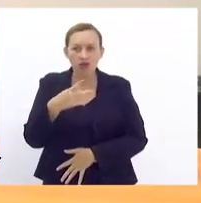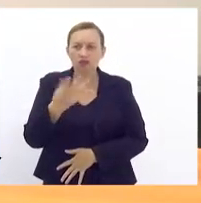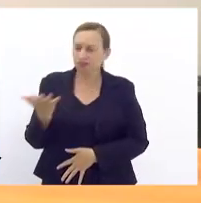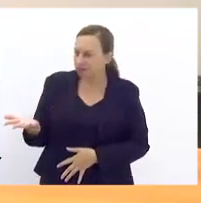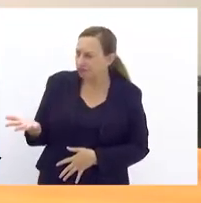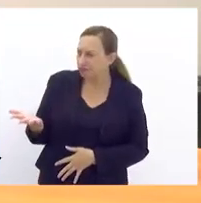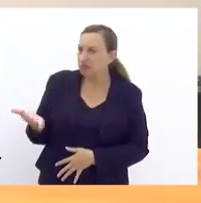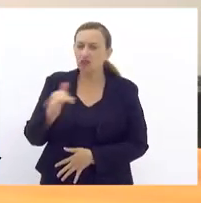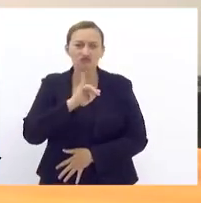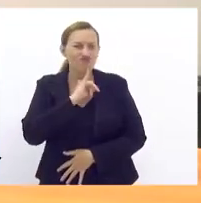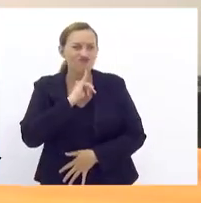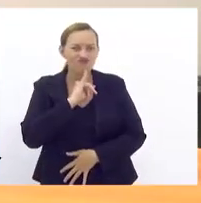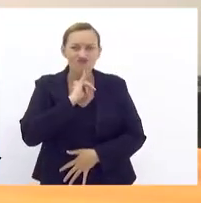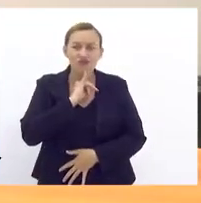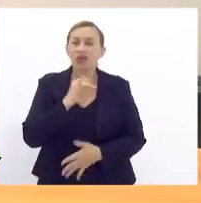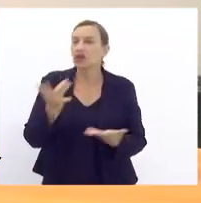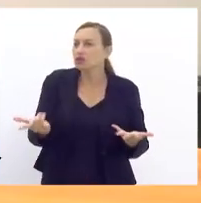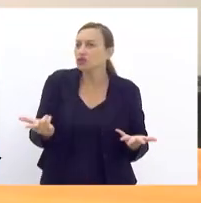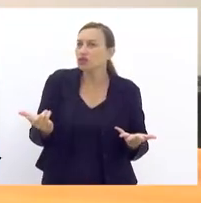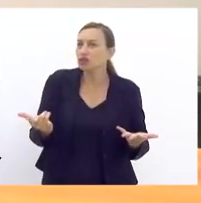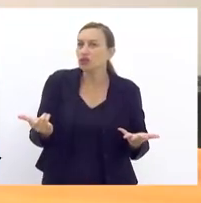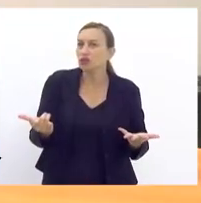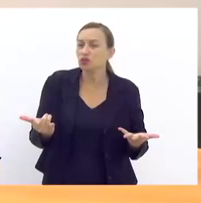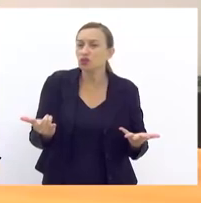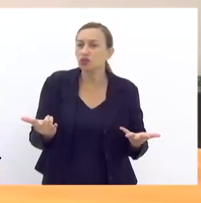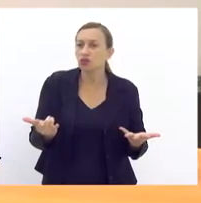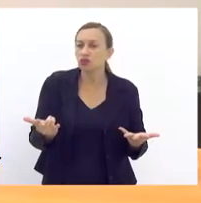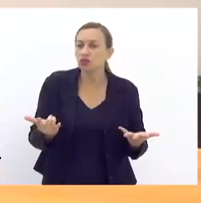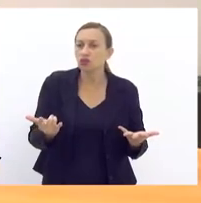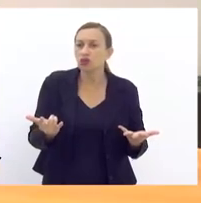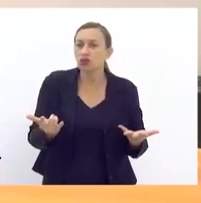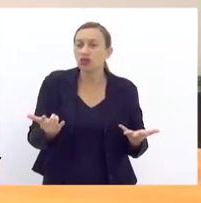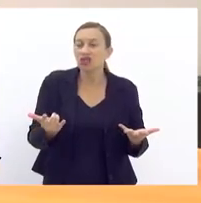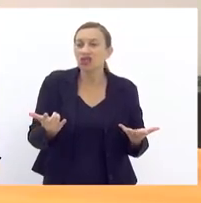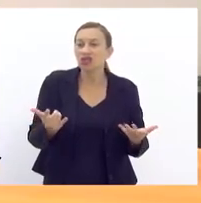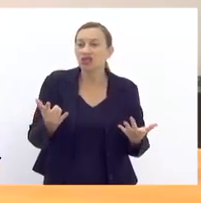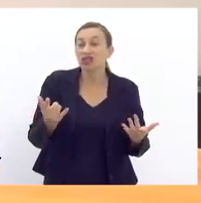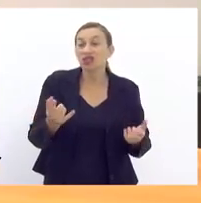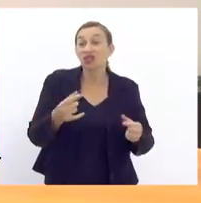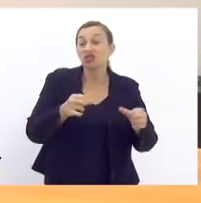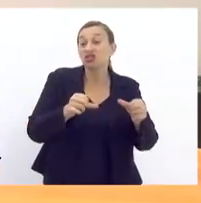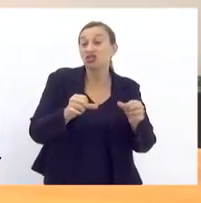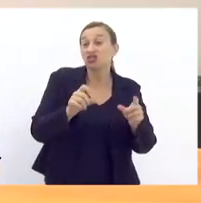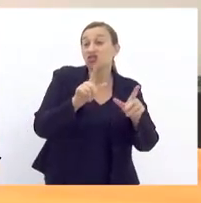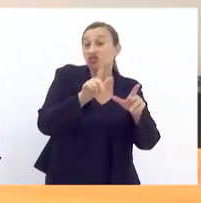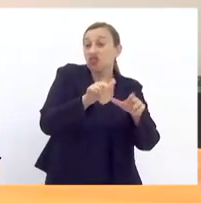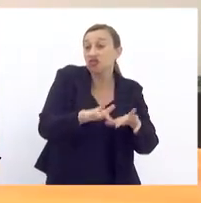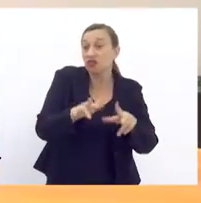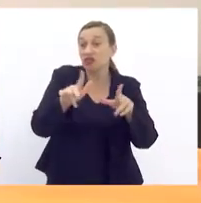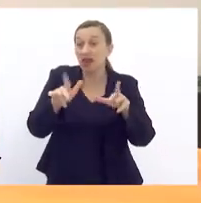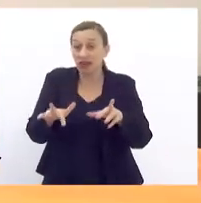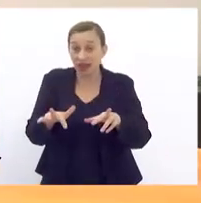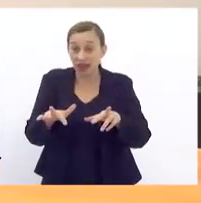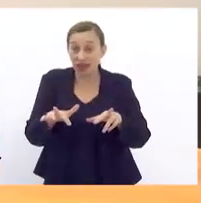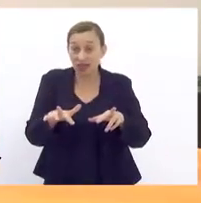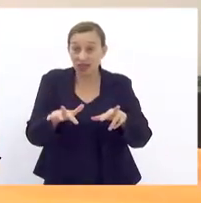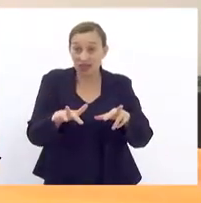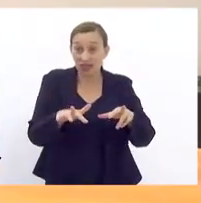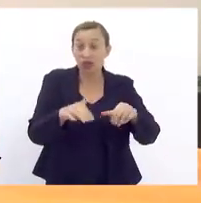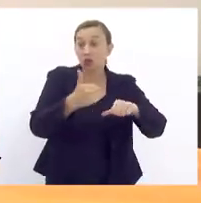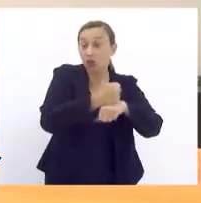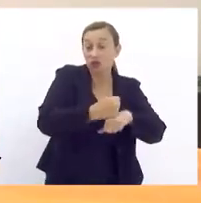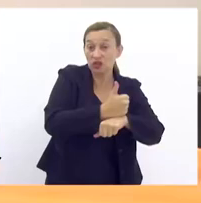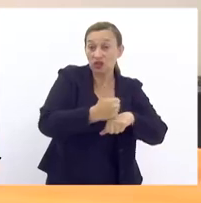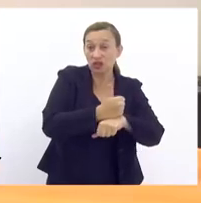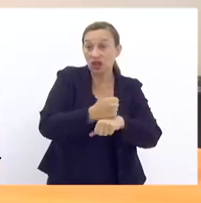que infelizmente estava um indivíduo de função funcionário que fazia a tradução em Libras aliás eu quero